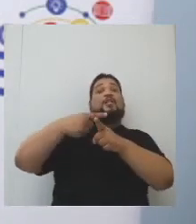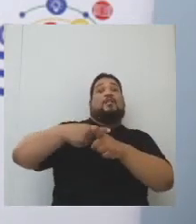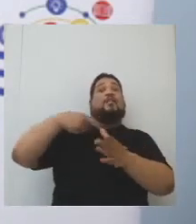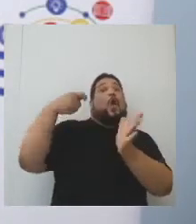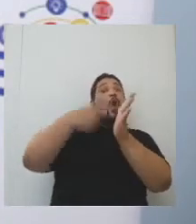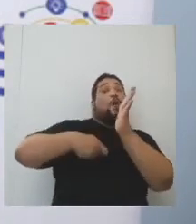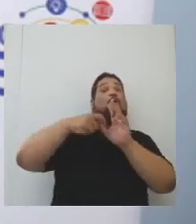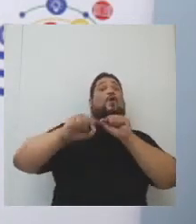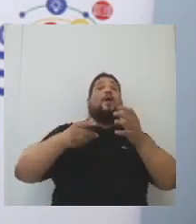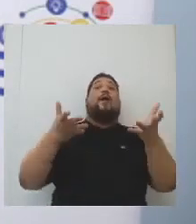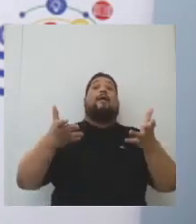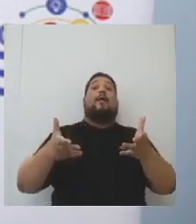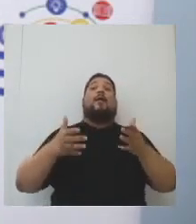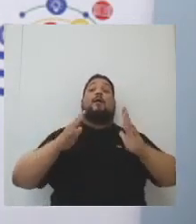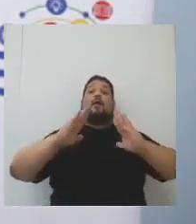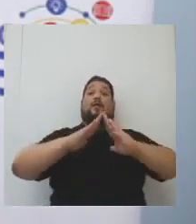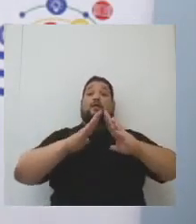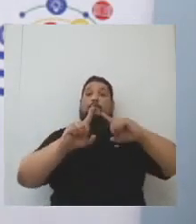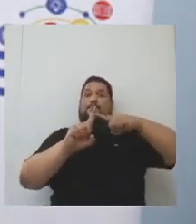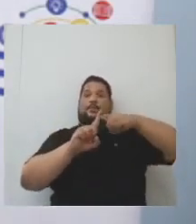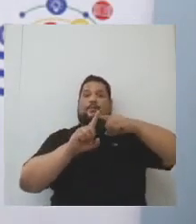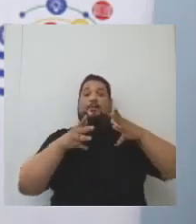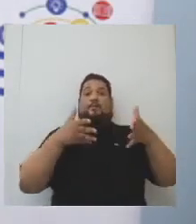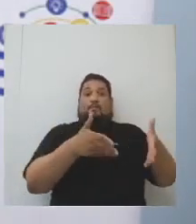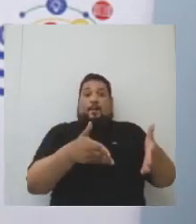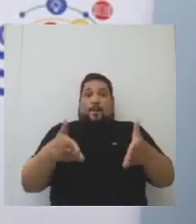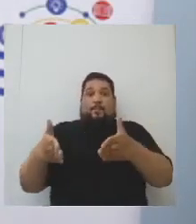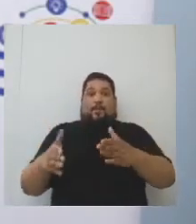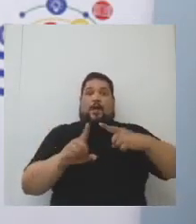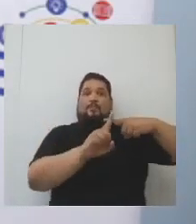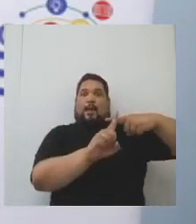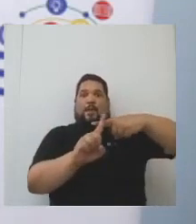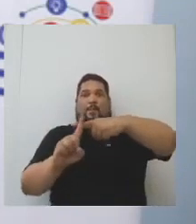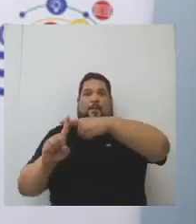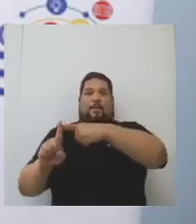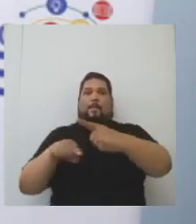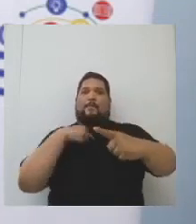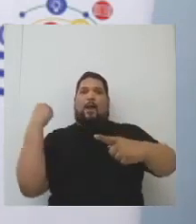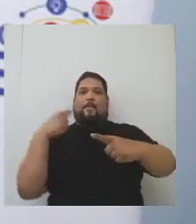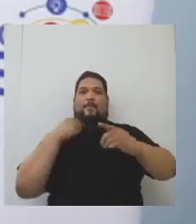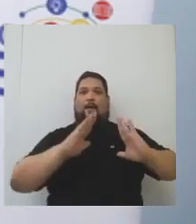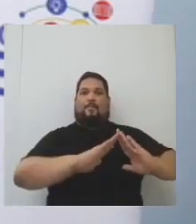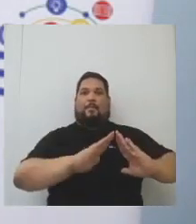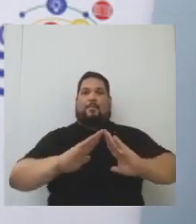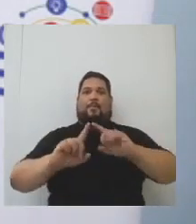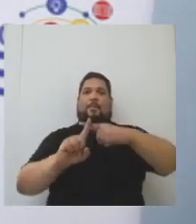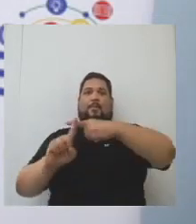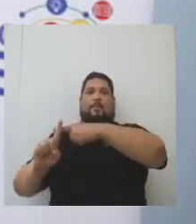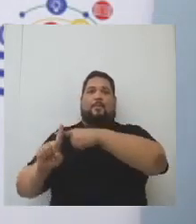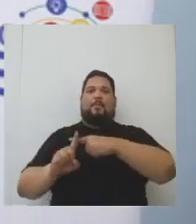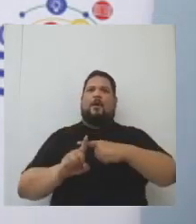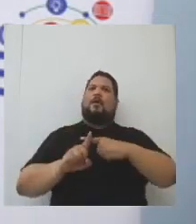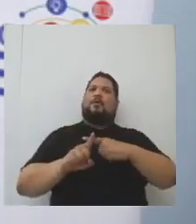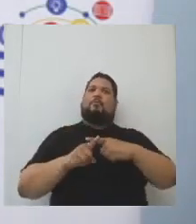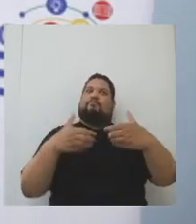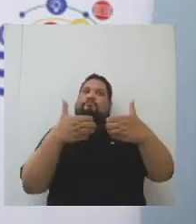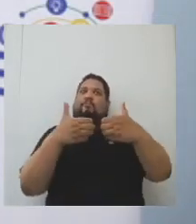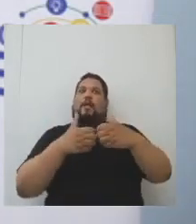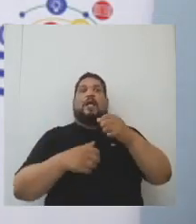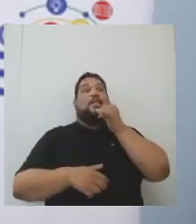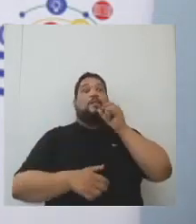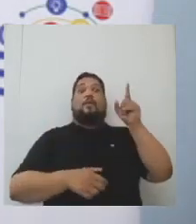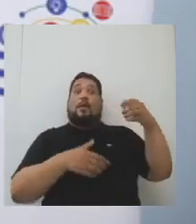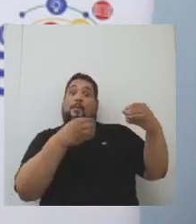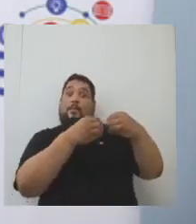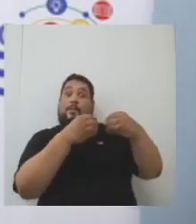ter um cemitério separado para eles, um campo santo separado para eles, né? E aqui próximo ao nosso estudo nós temos o cemitério